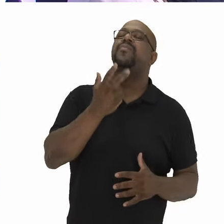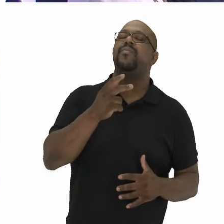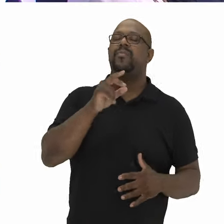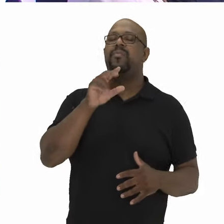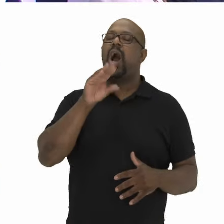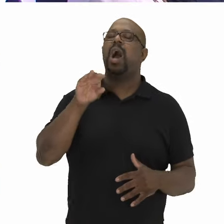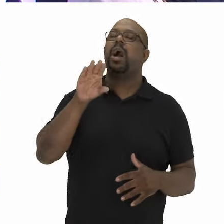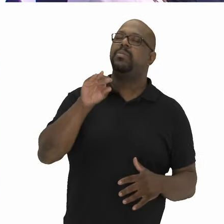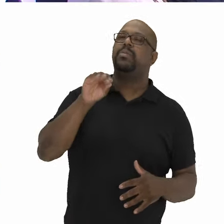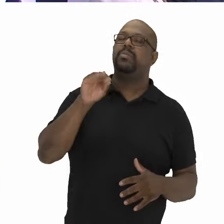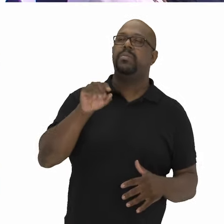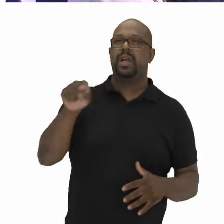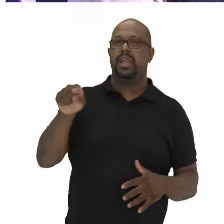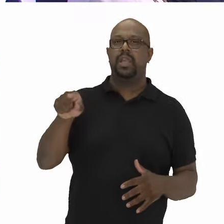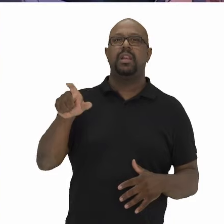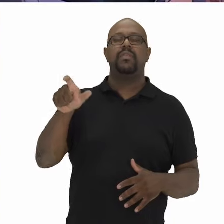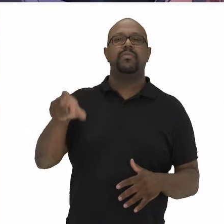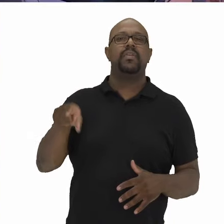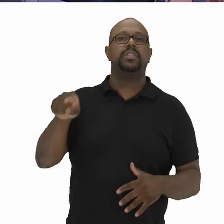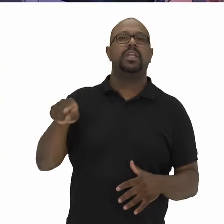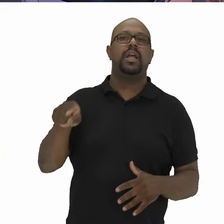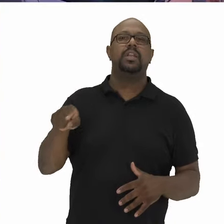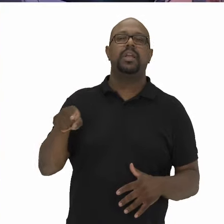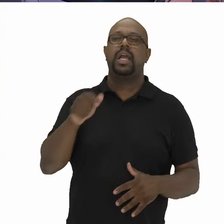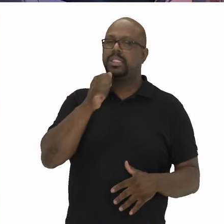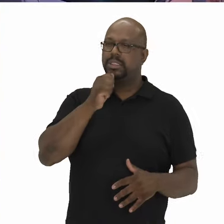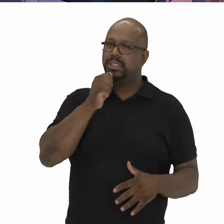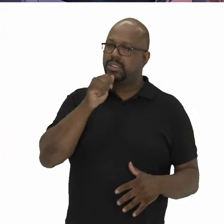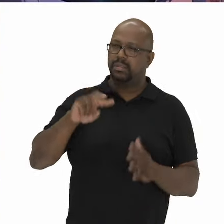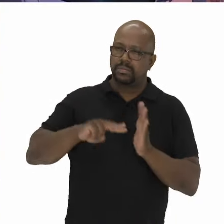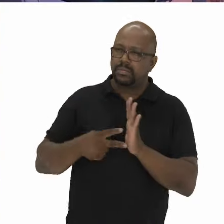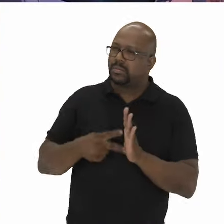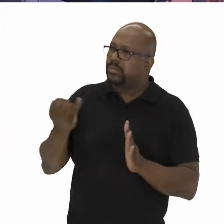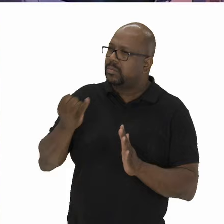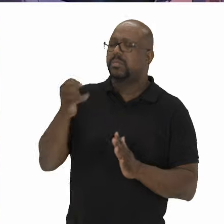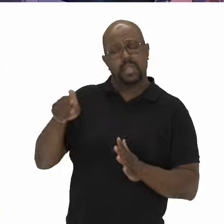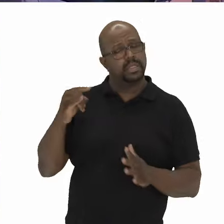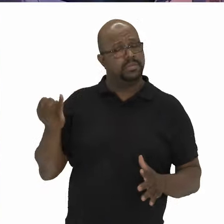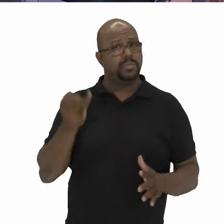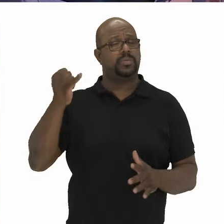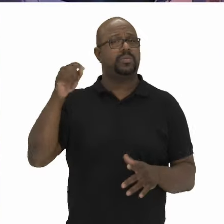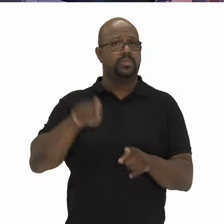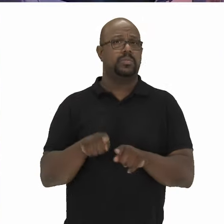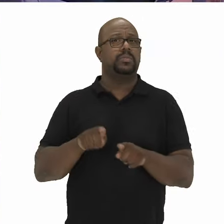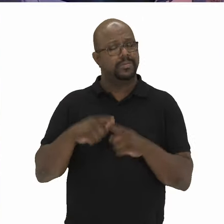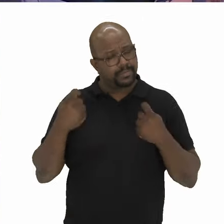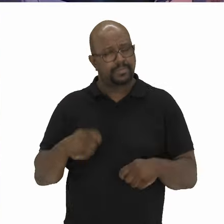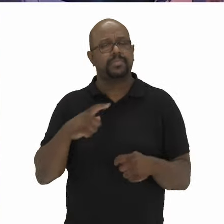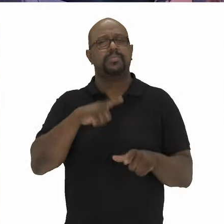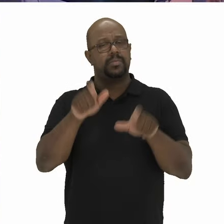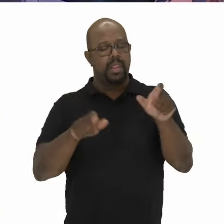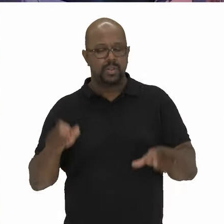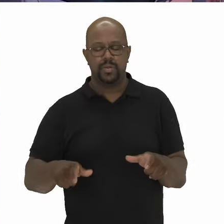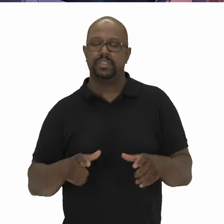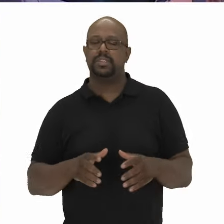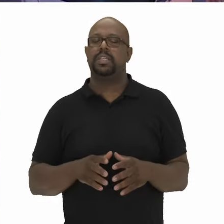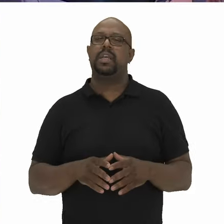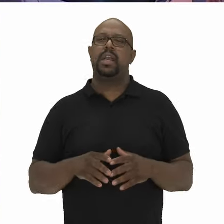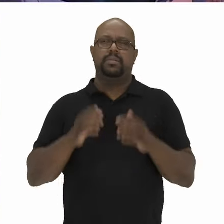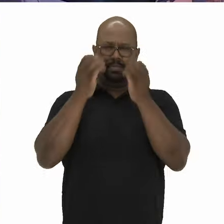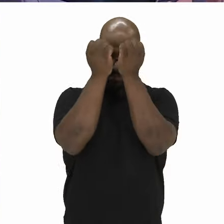vocálicos que aquele indivíduo vai estar ali sem uma significância não né Nós temos